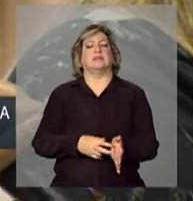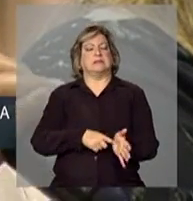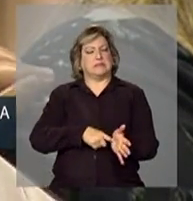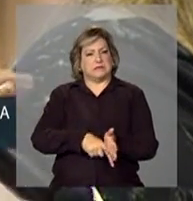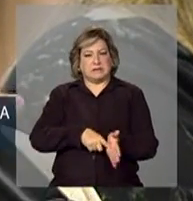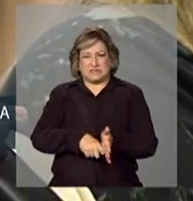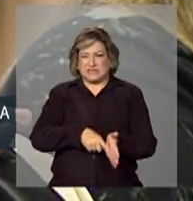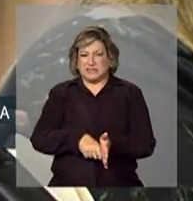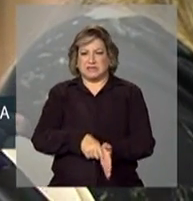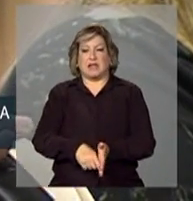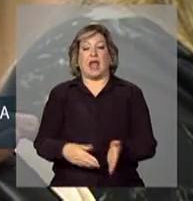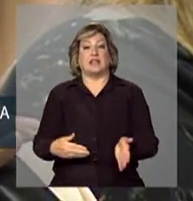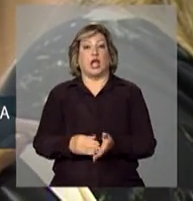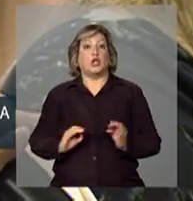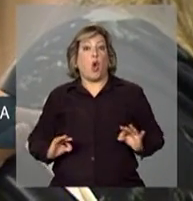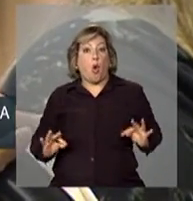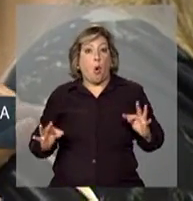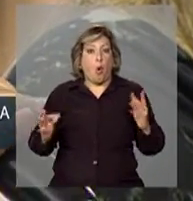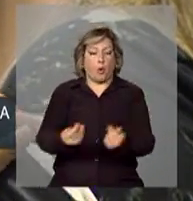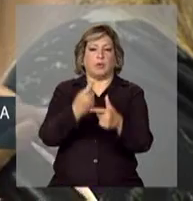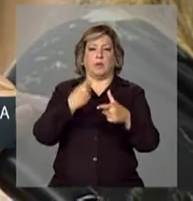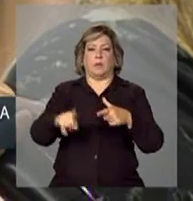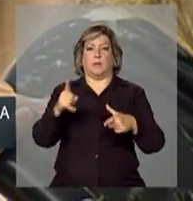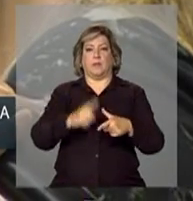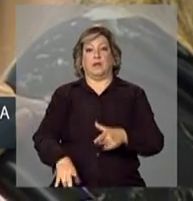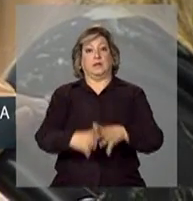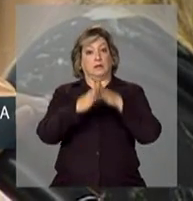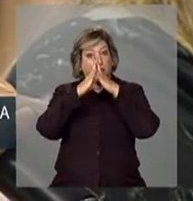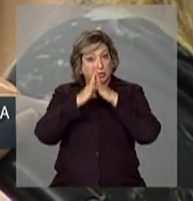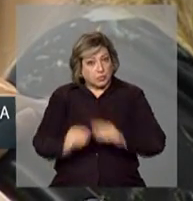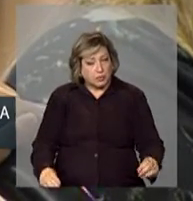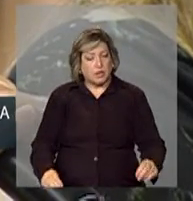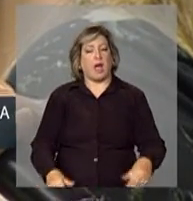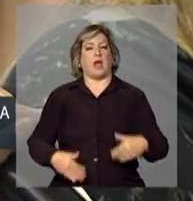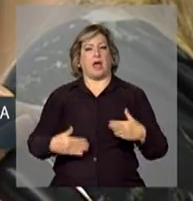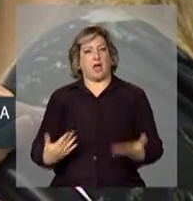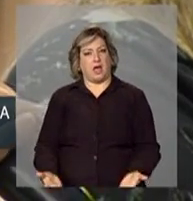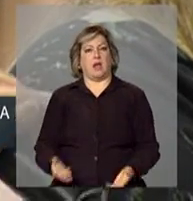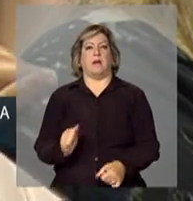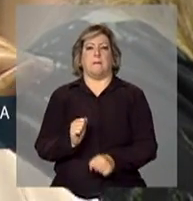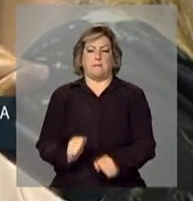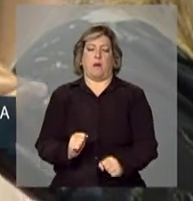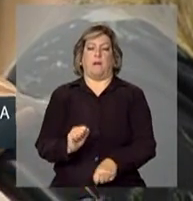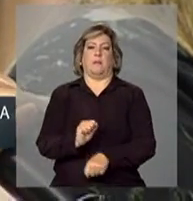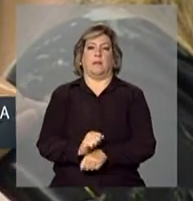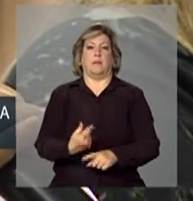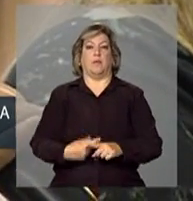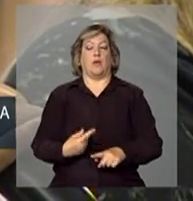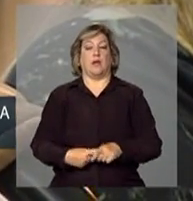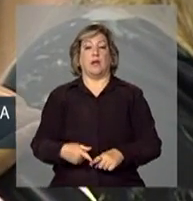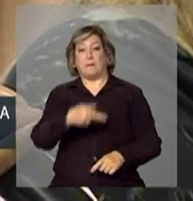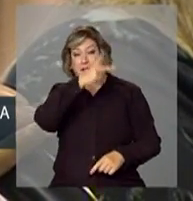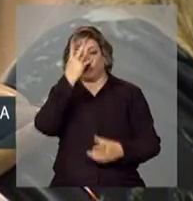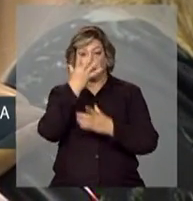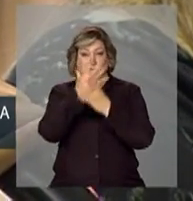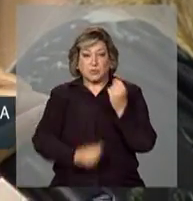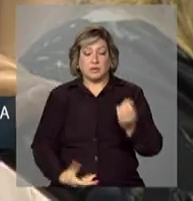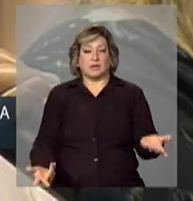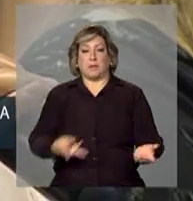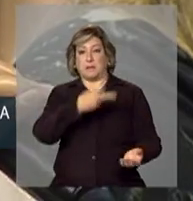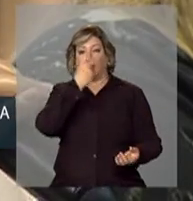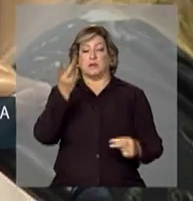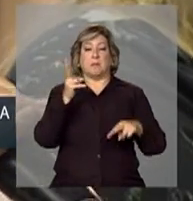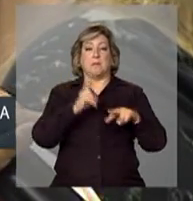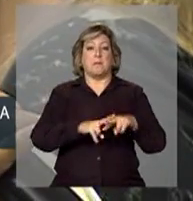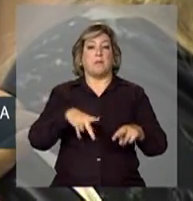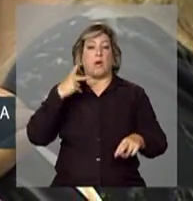resolver todos os problemas dos ex-presos políticos, os desaparecidos políticos e